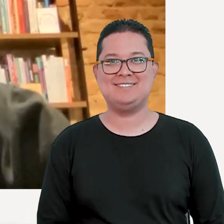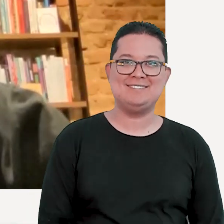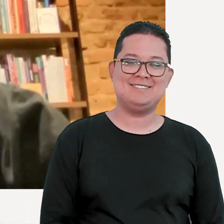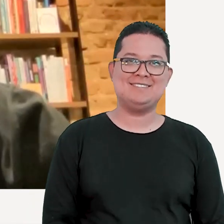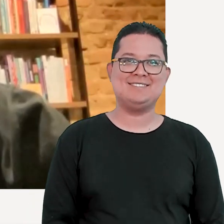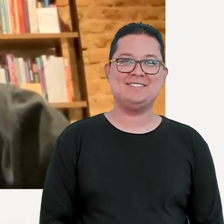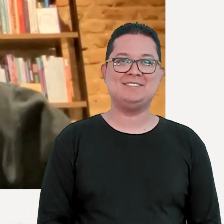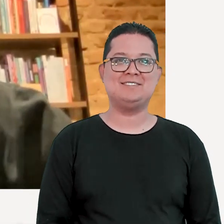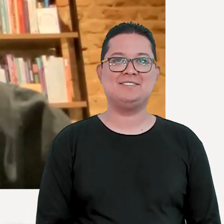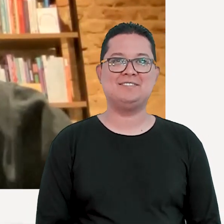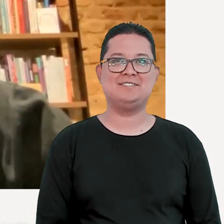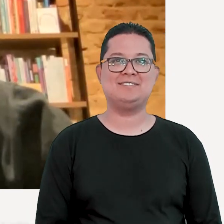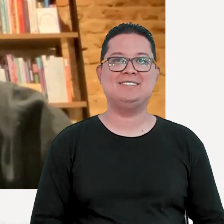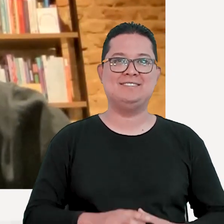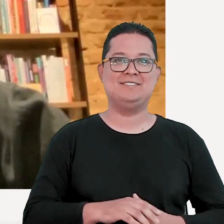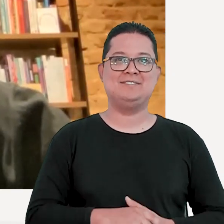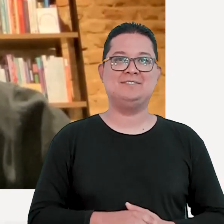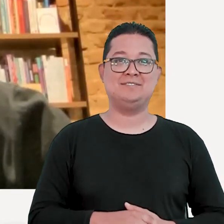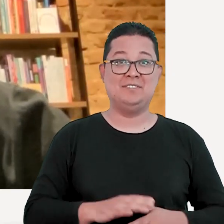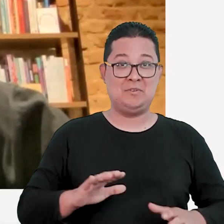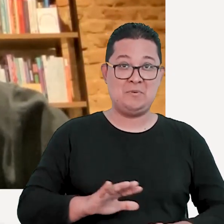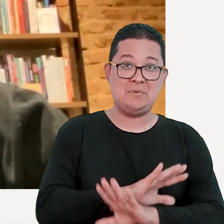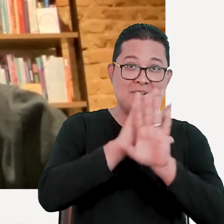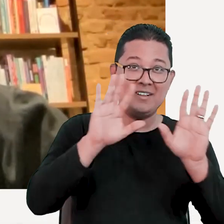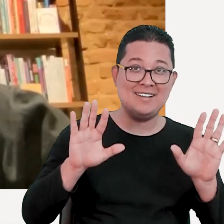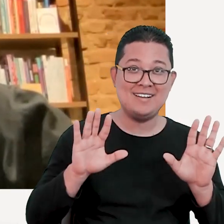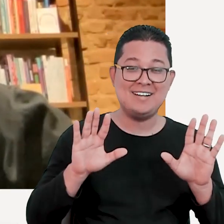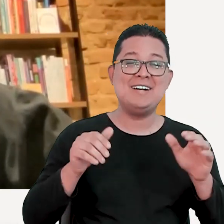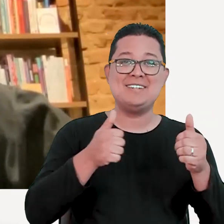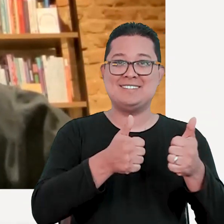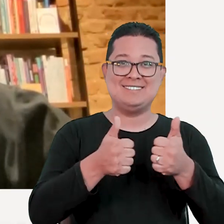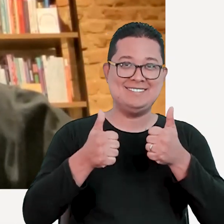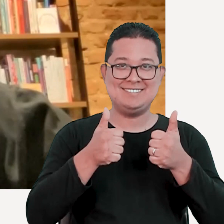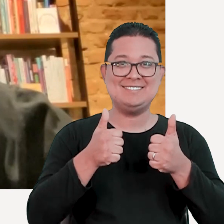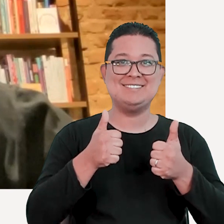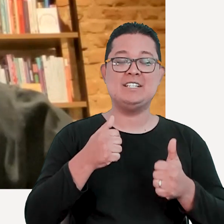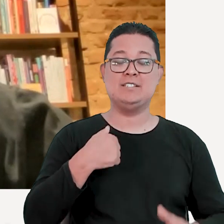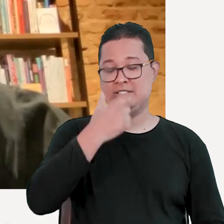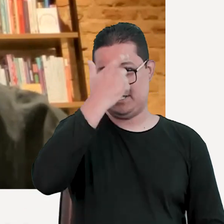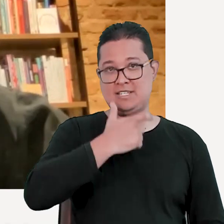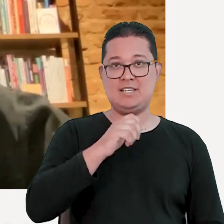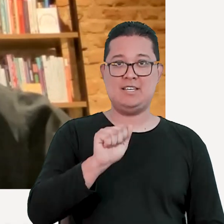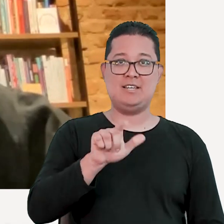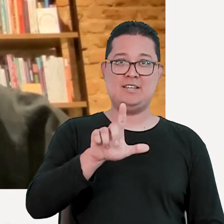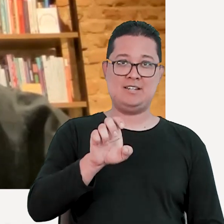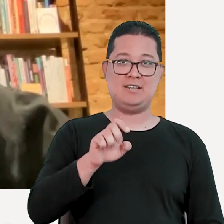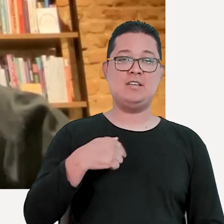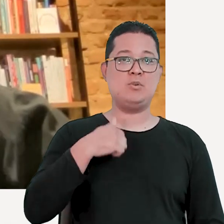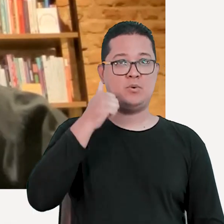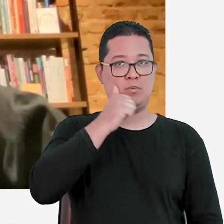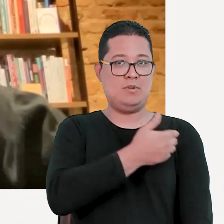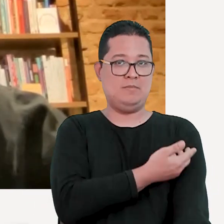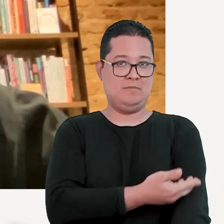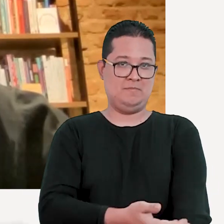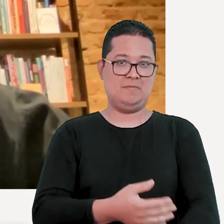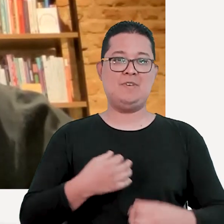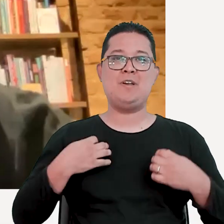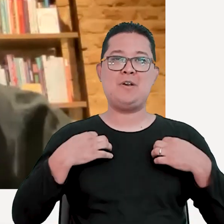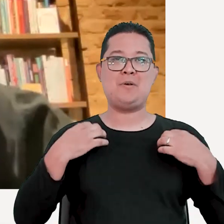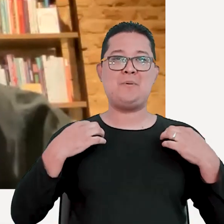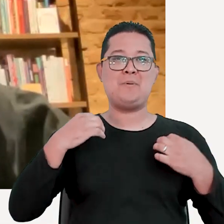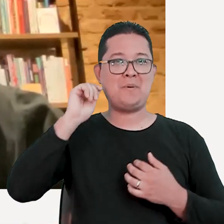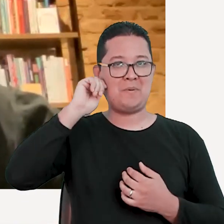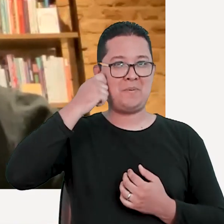Olá, pessoal. Aqui é a Alê Periardi. Eu sou uma mulher branca. Estou com a minha blusa preta de costume.